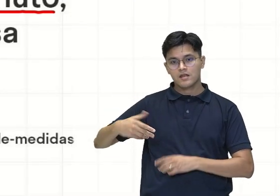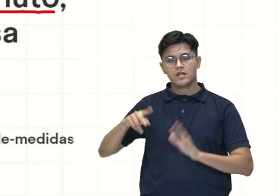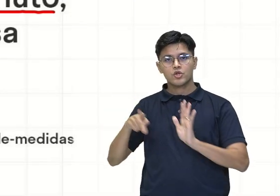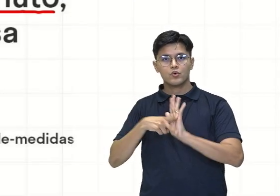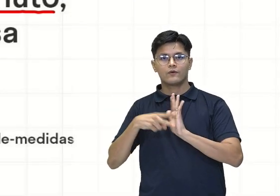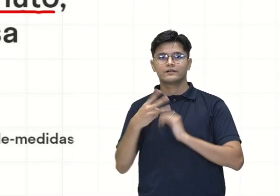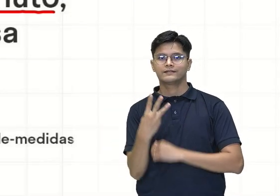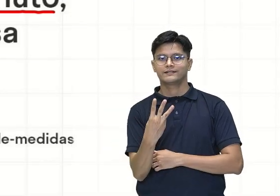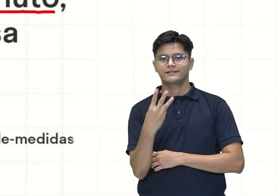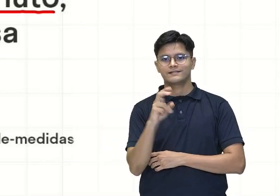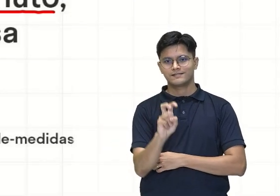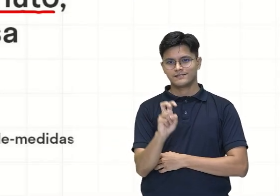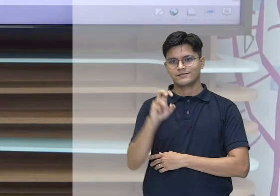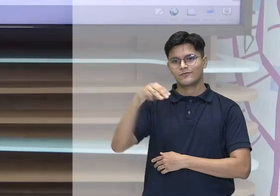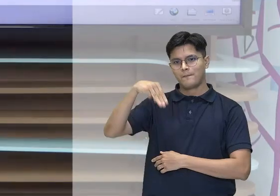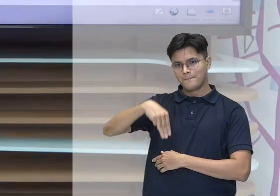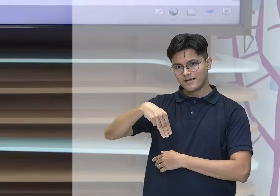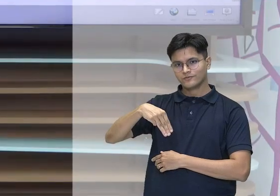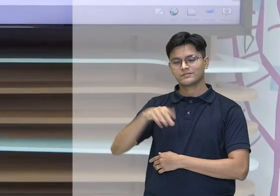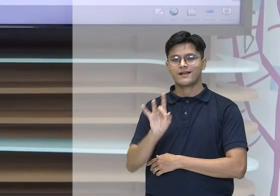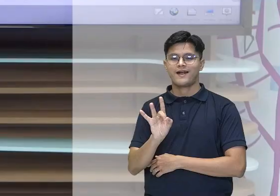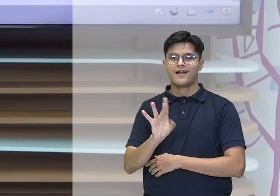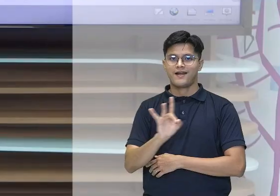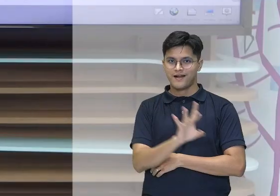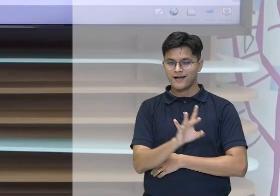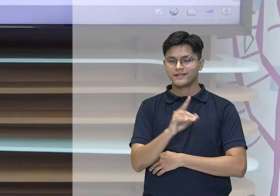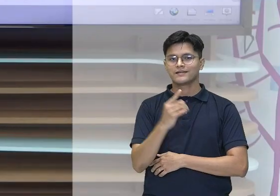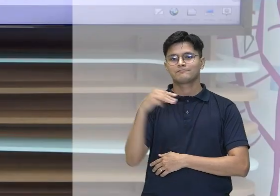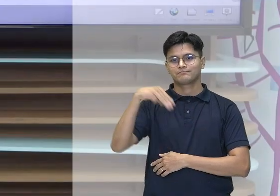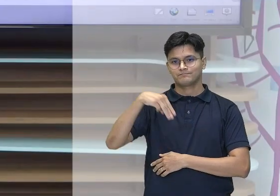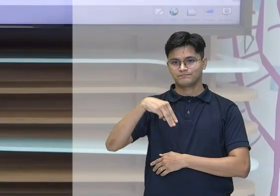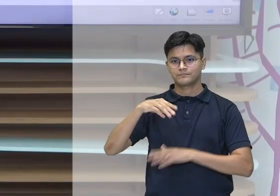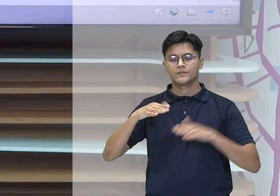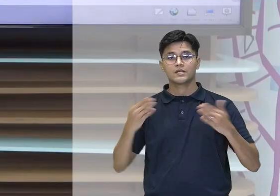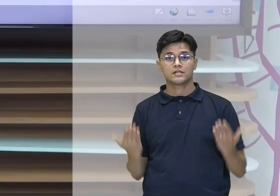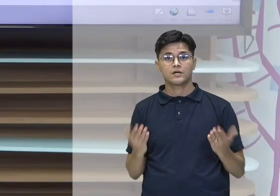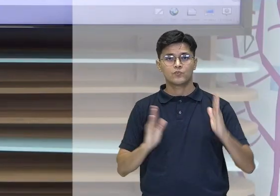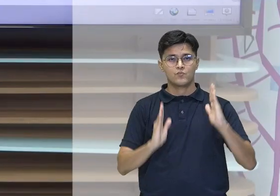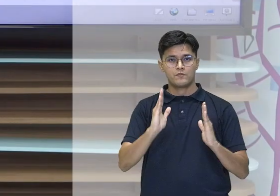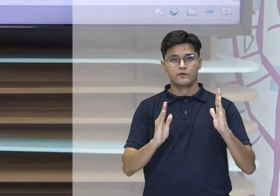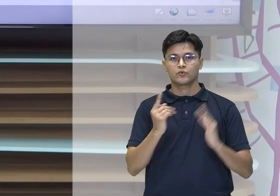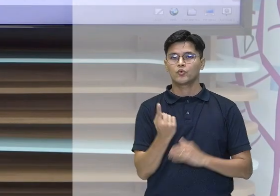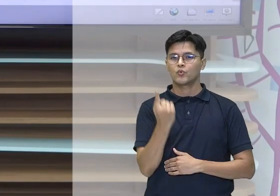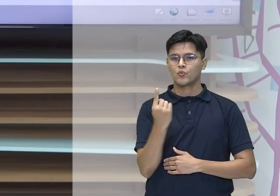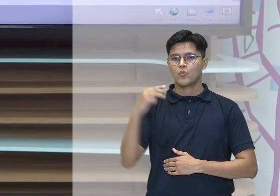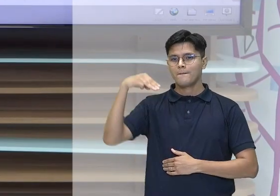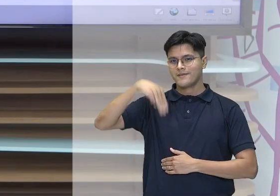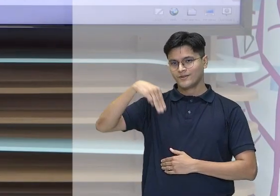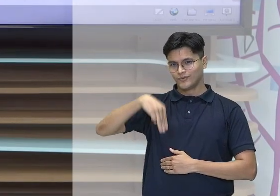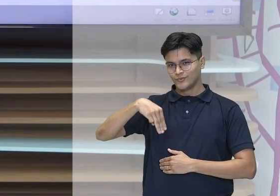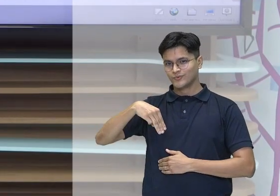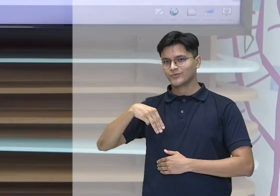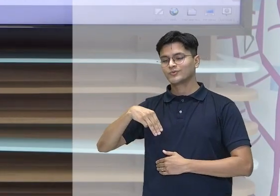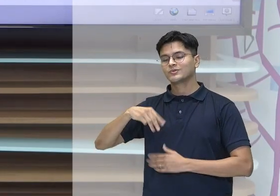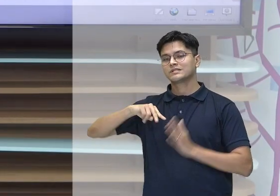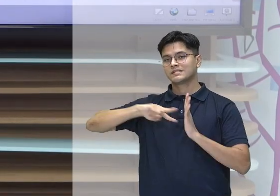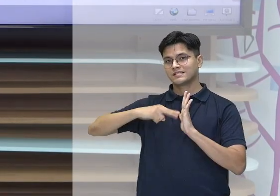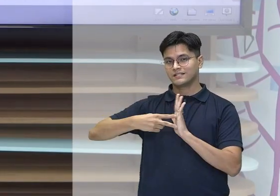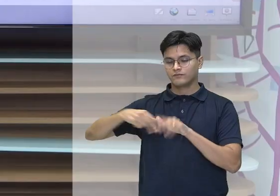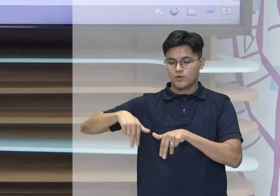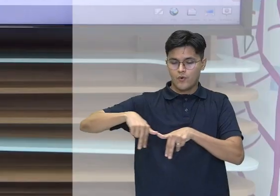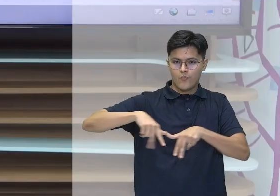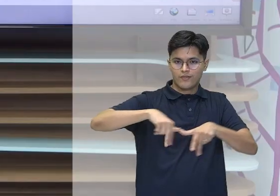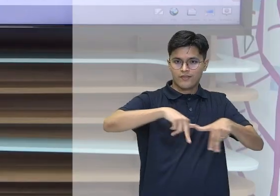minuto, tá? Então, a cada minuto que eles andaram, né, significa que eles percorreram